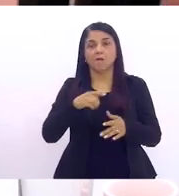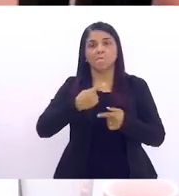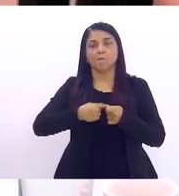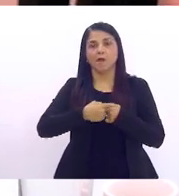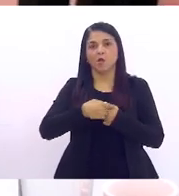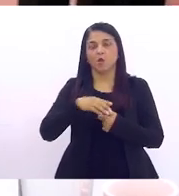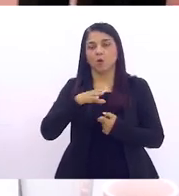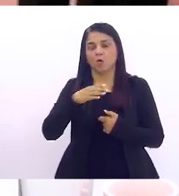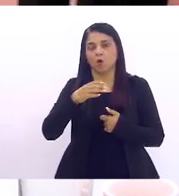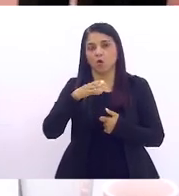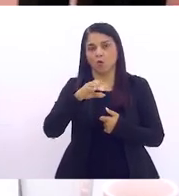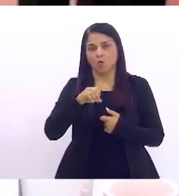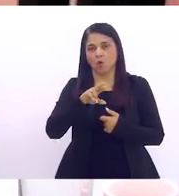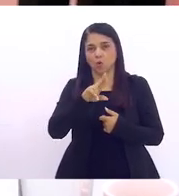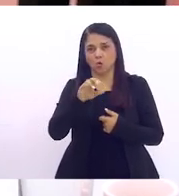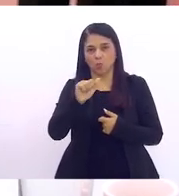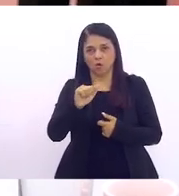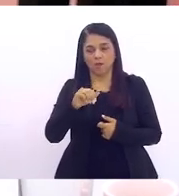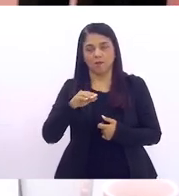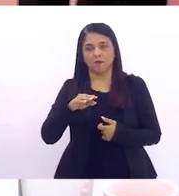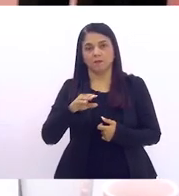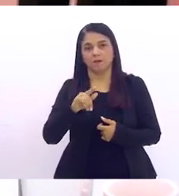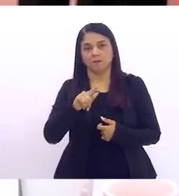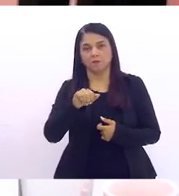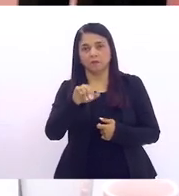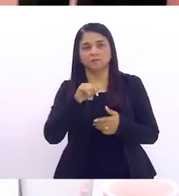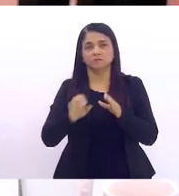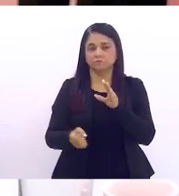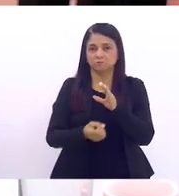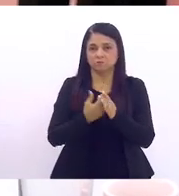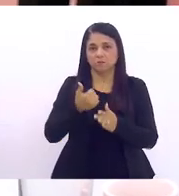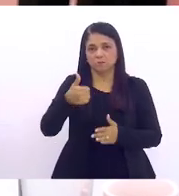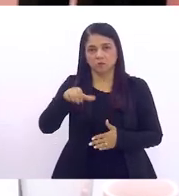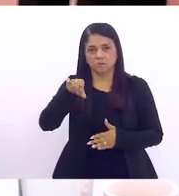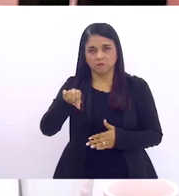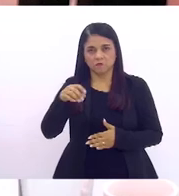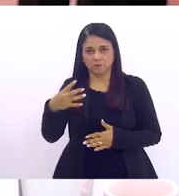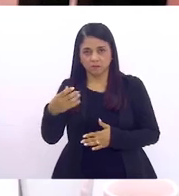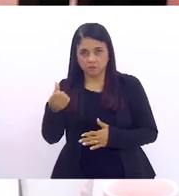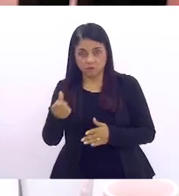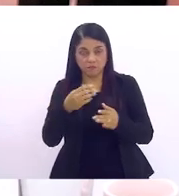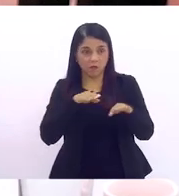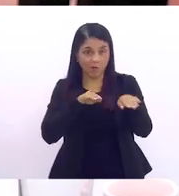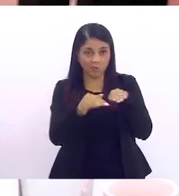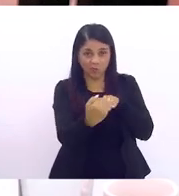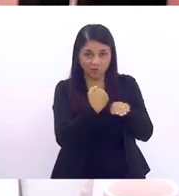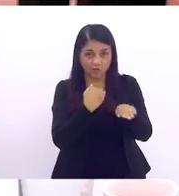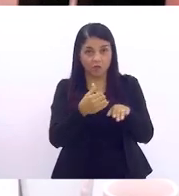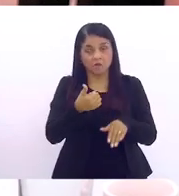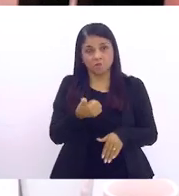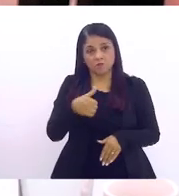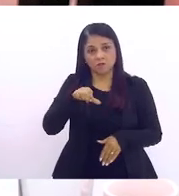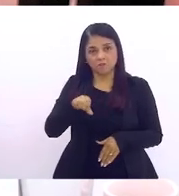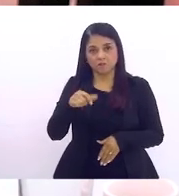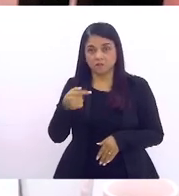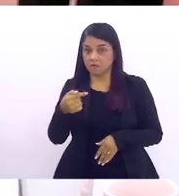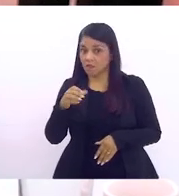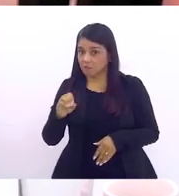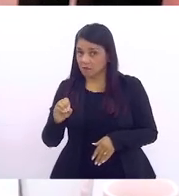inaugurado em 29 de Novembro de 1946 a rodovia foi inaugurada e em